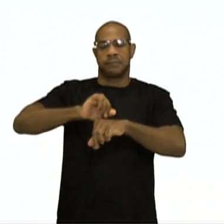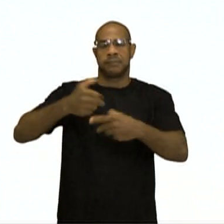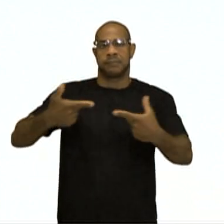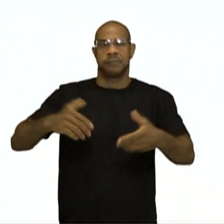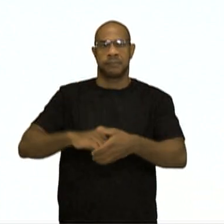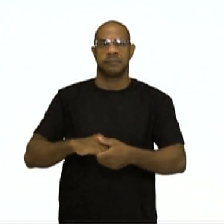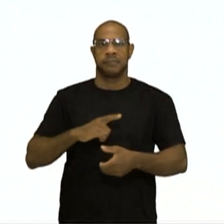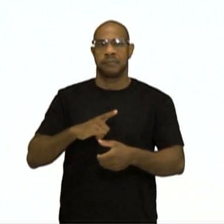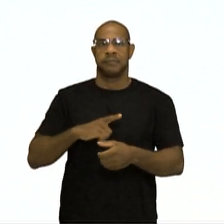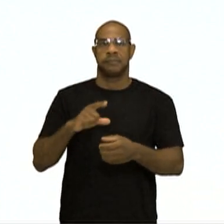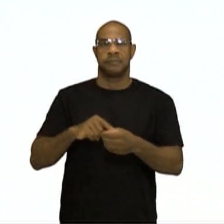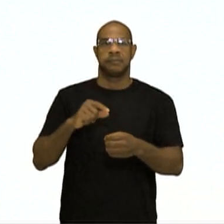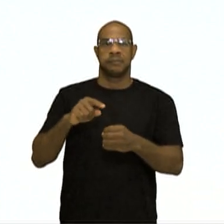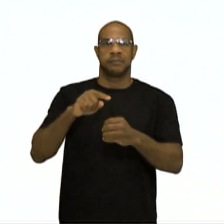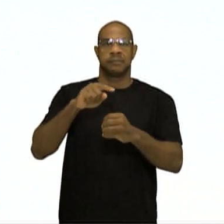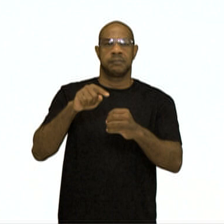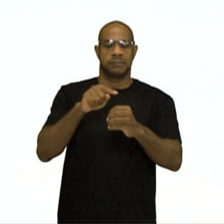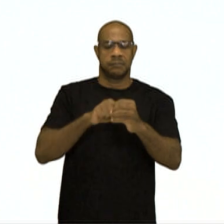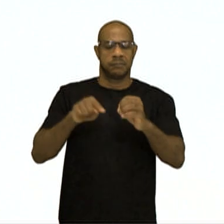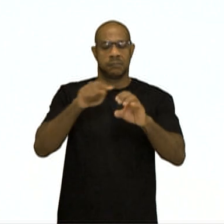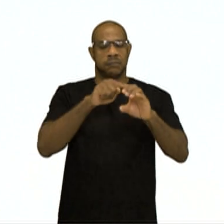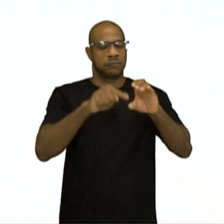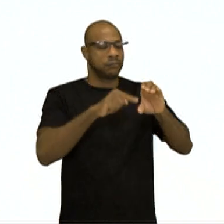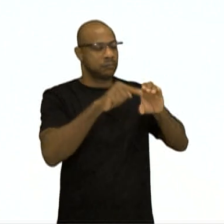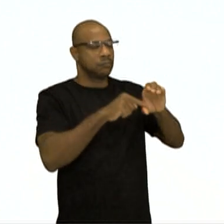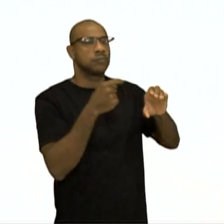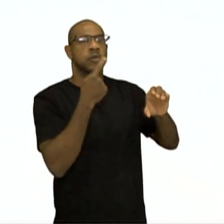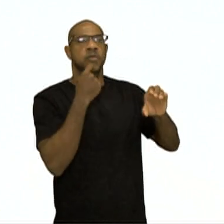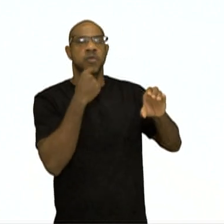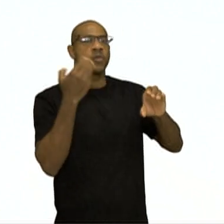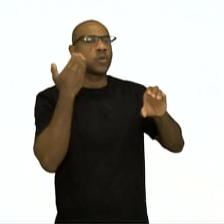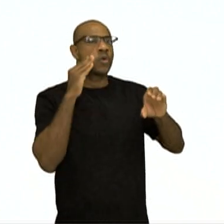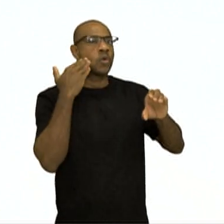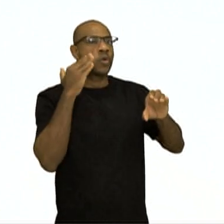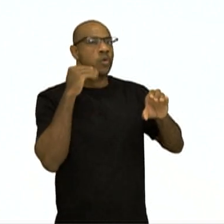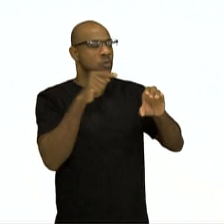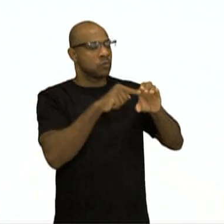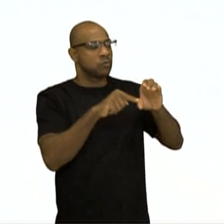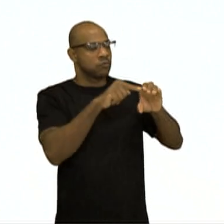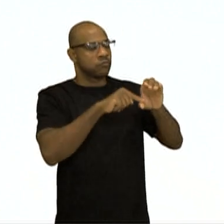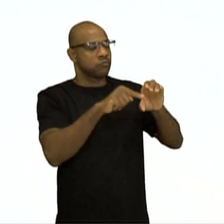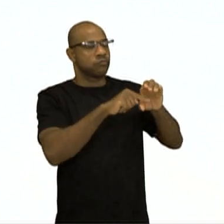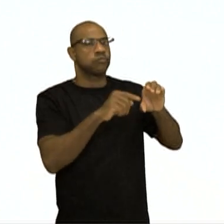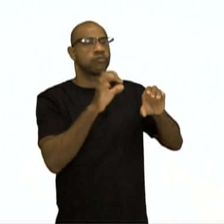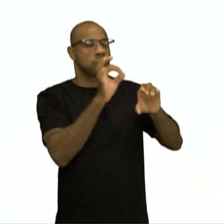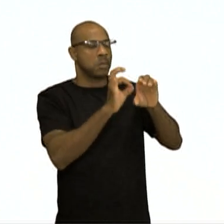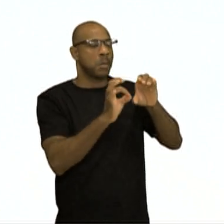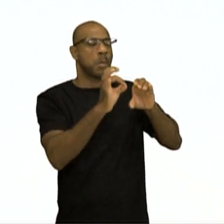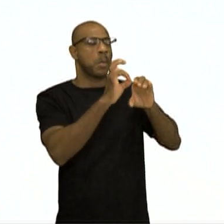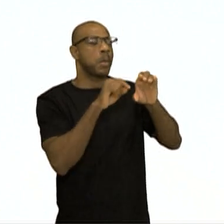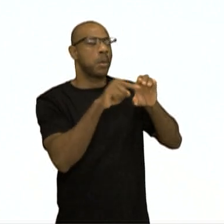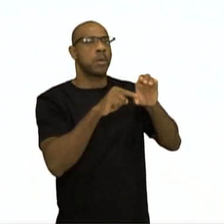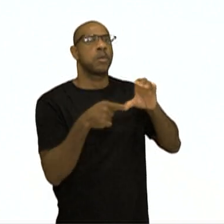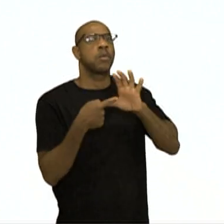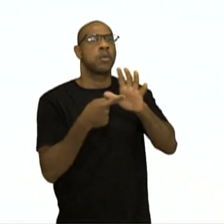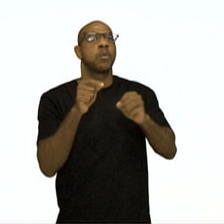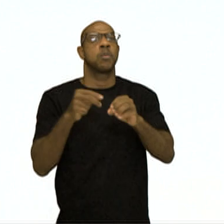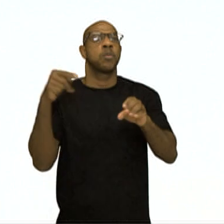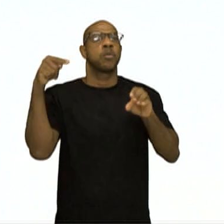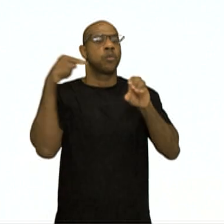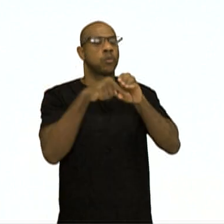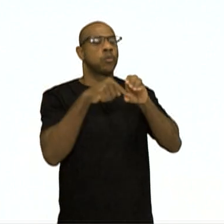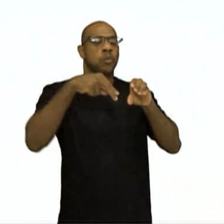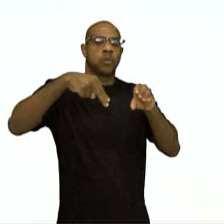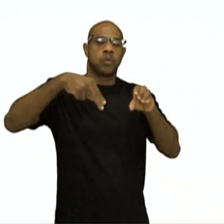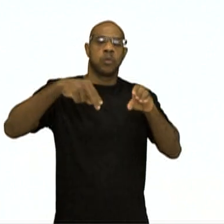aqui a gente tem uma região central, onde tem essas bolinhas vermelhas e azuis, que representam o núcleo do